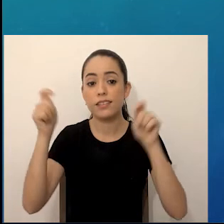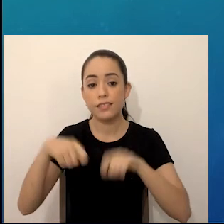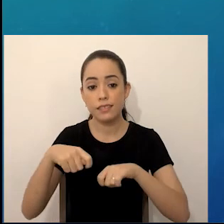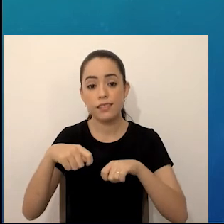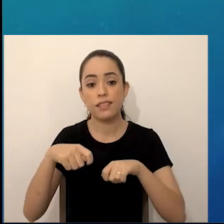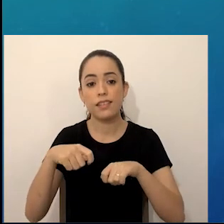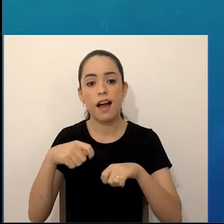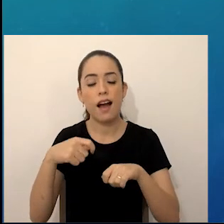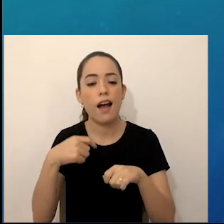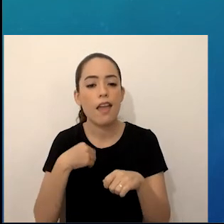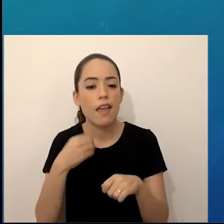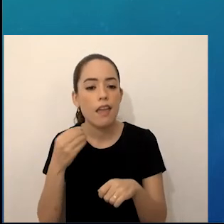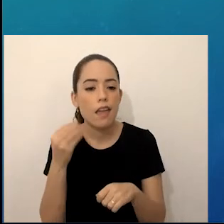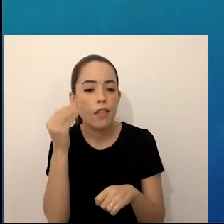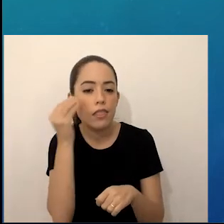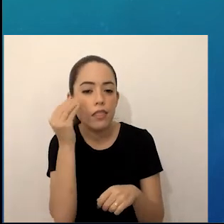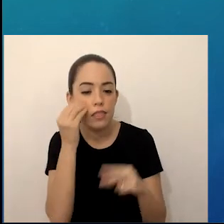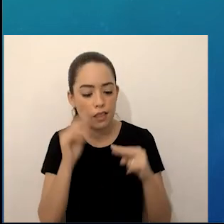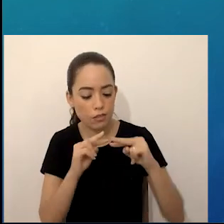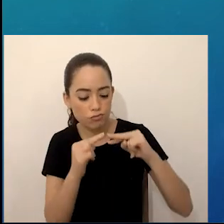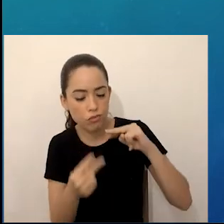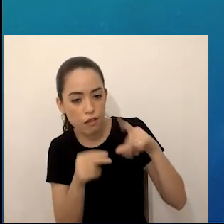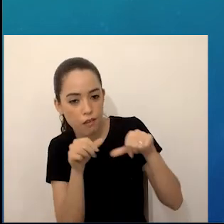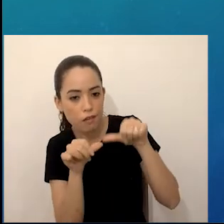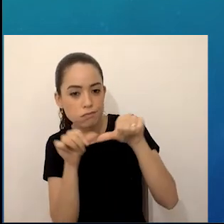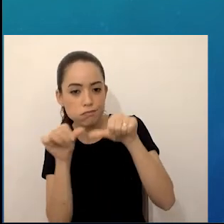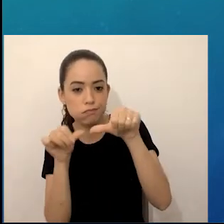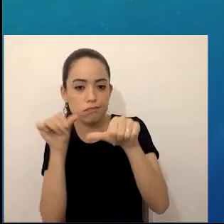ser modificado geneticamente.